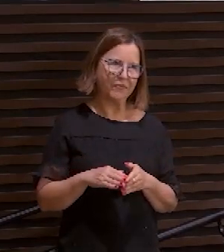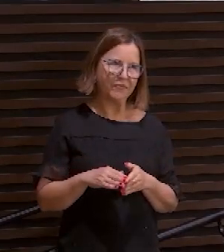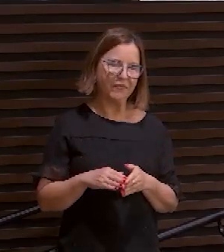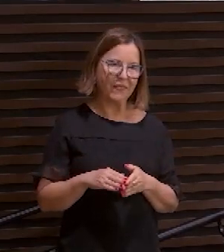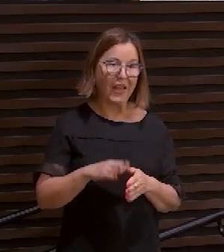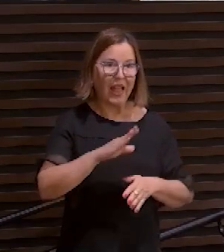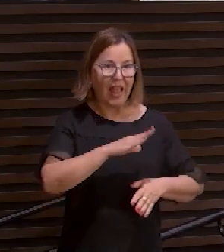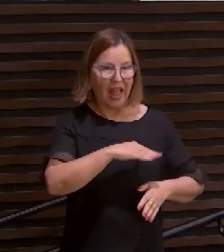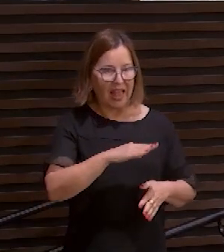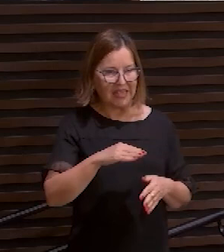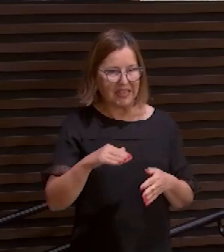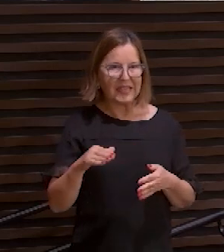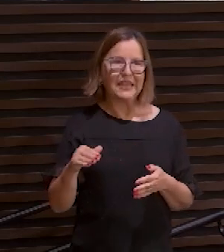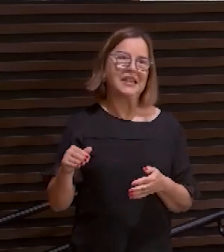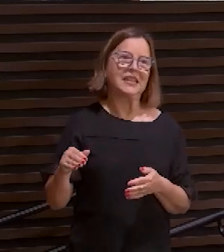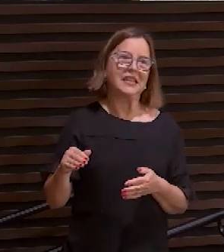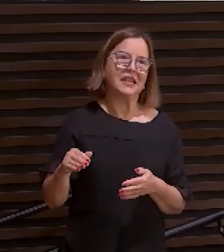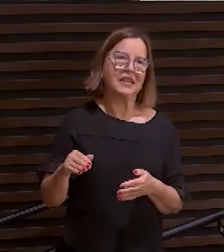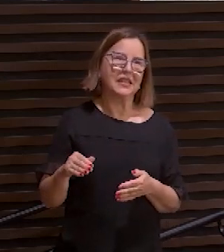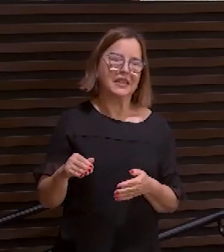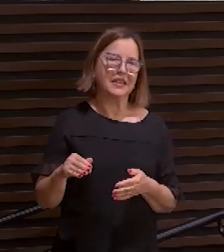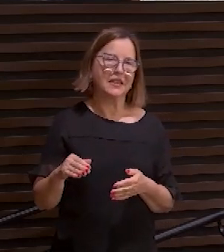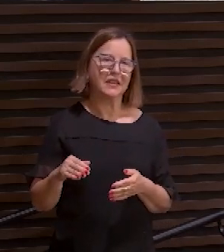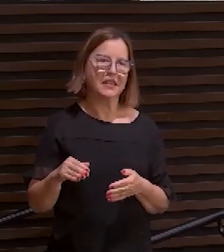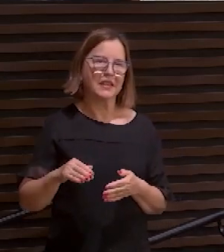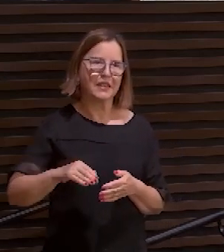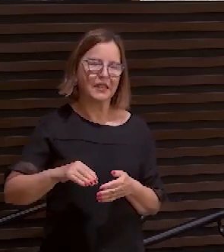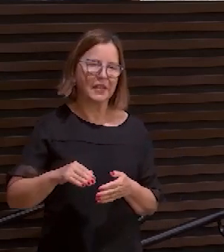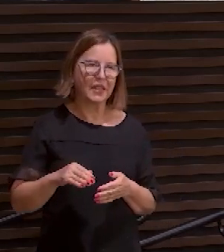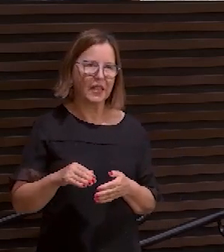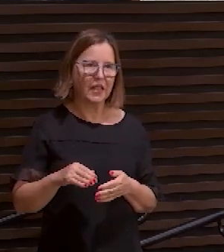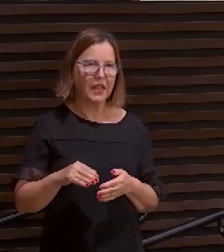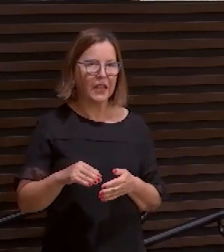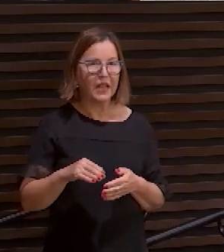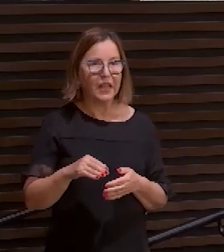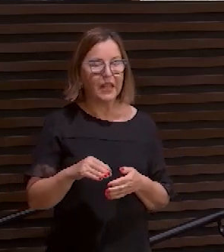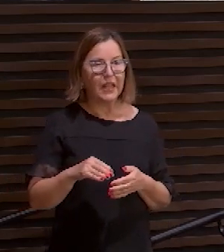ainda estão isenta desse julgamento.